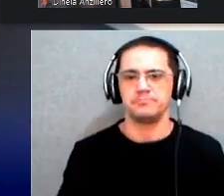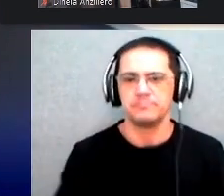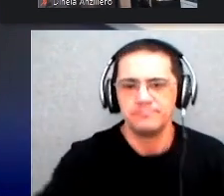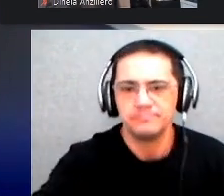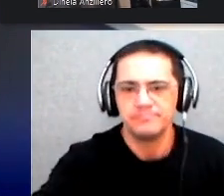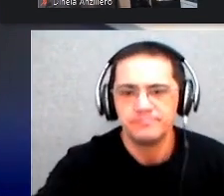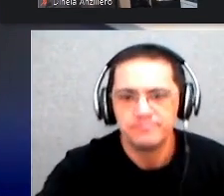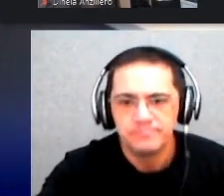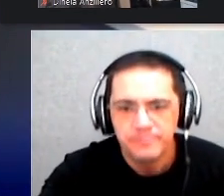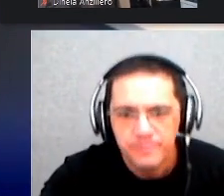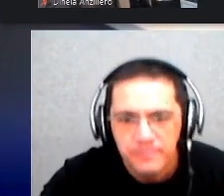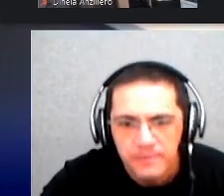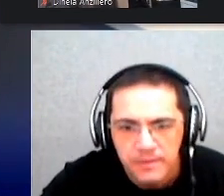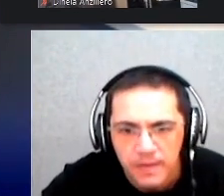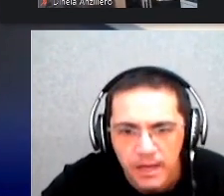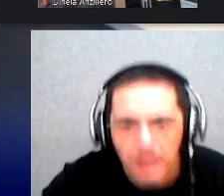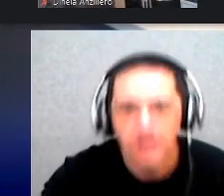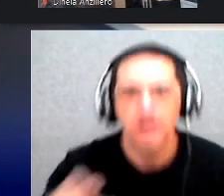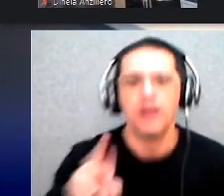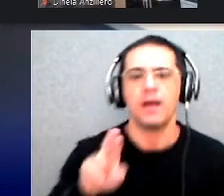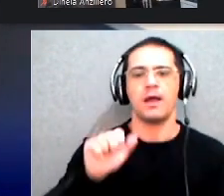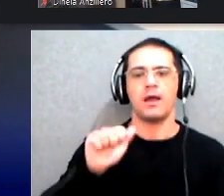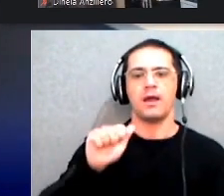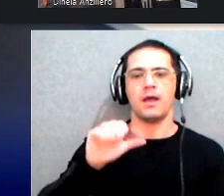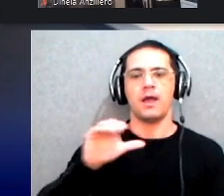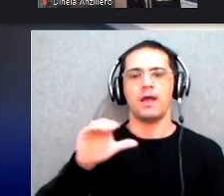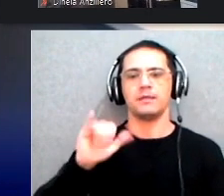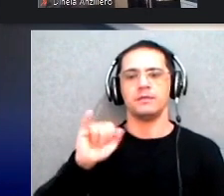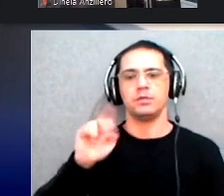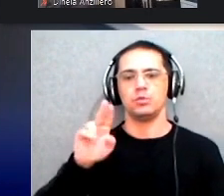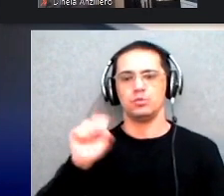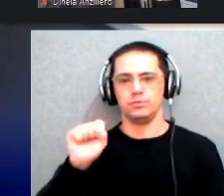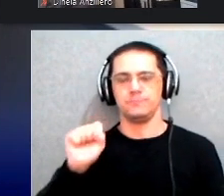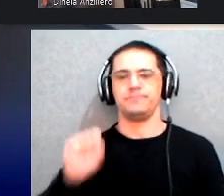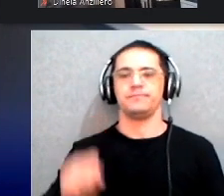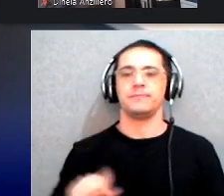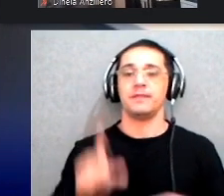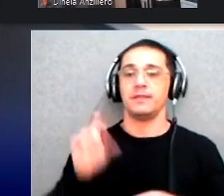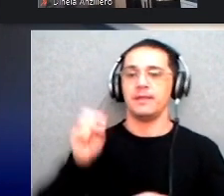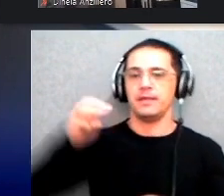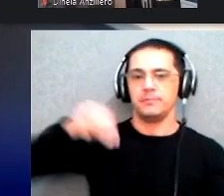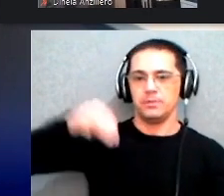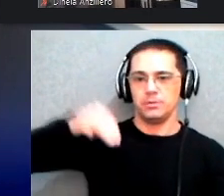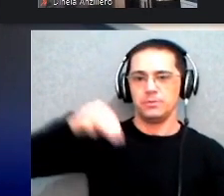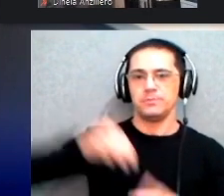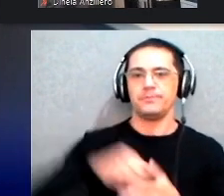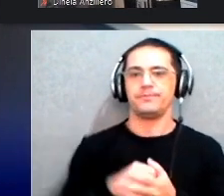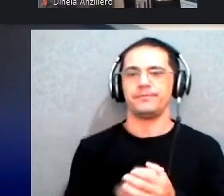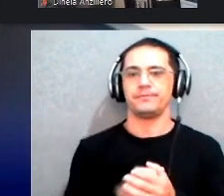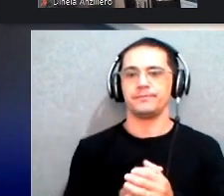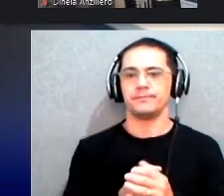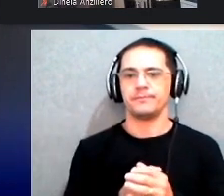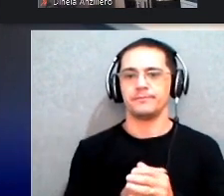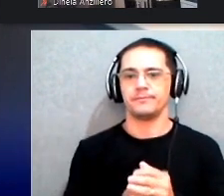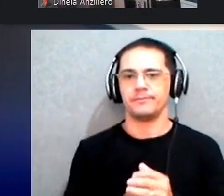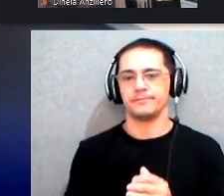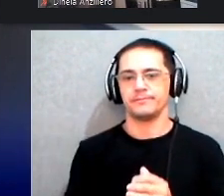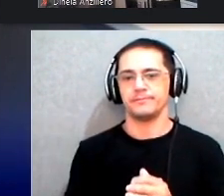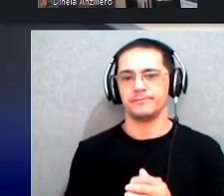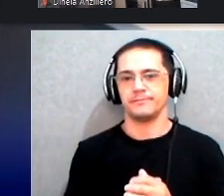10 minutos. Certo, muito obrigado. Inicialmente, saudar a todos... Eu admiti essa pessoa aqui, ó.